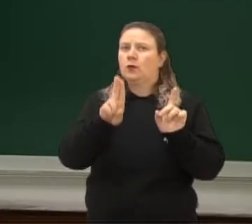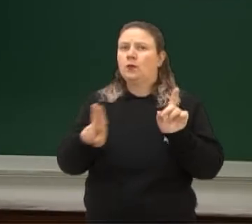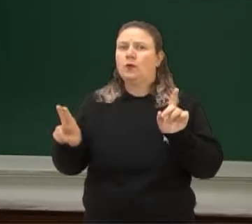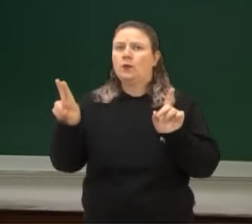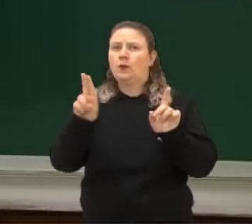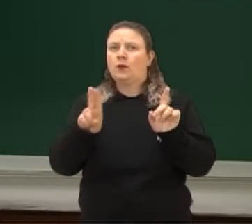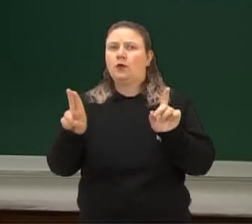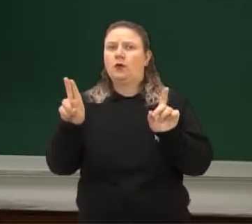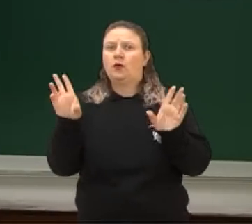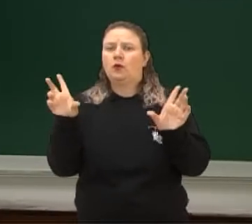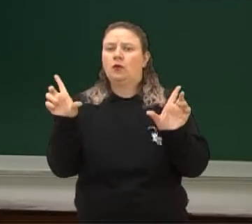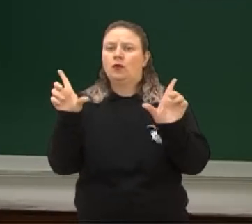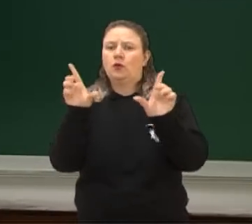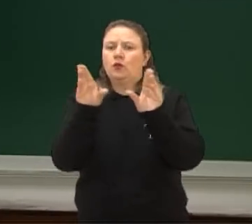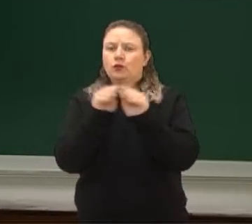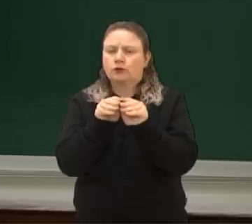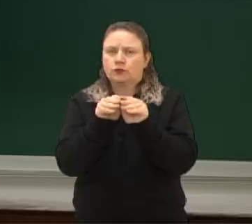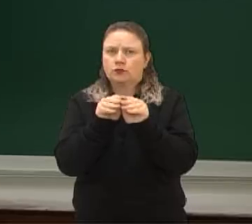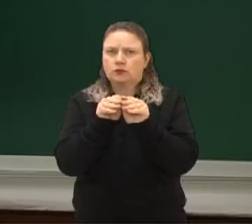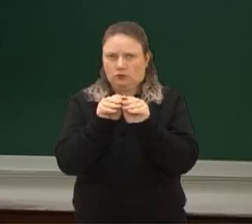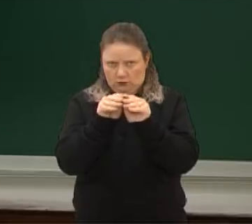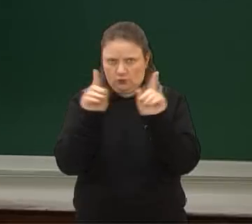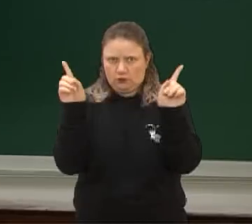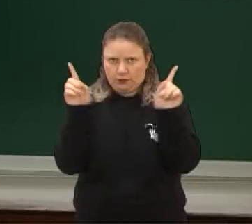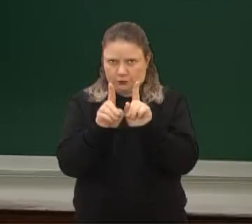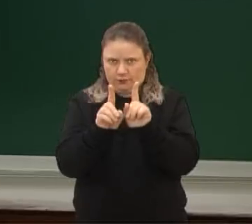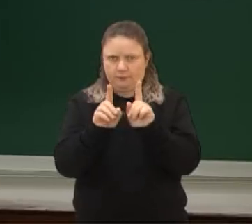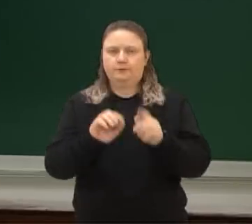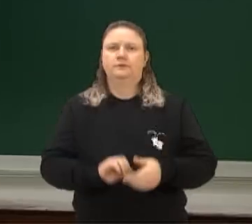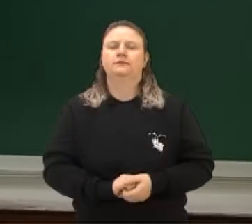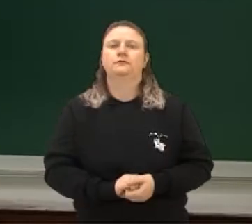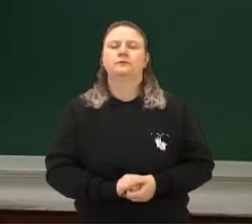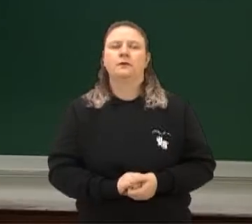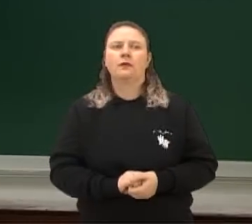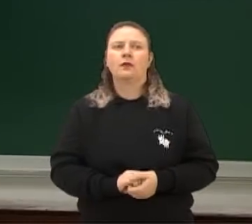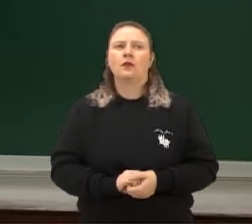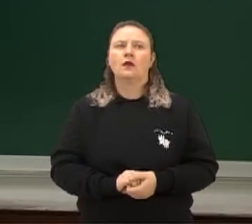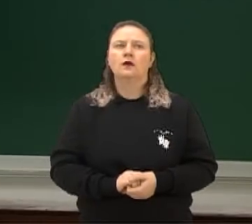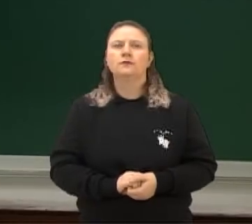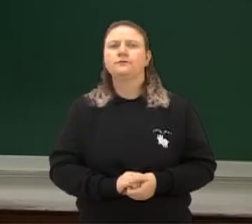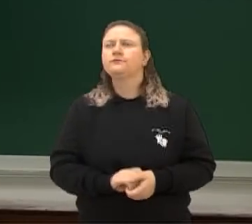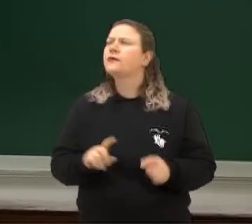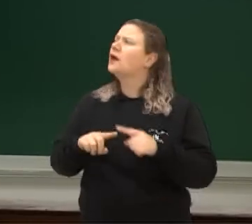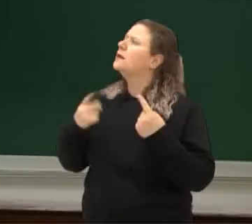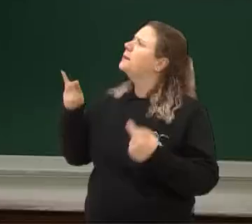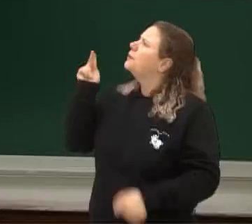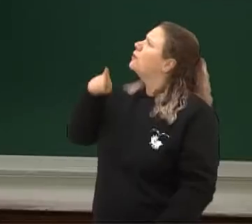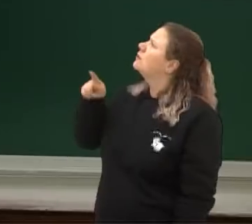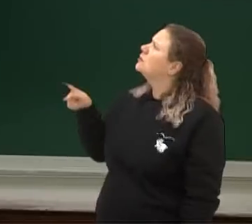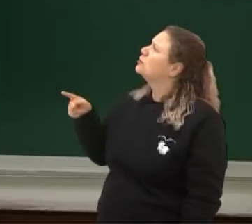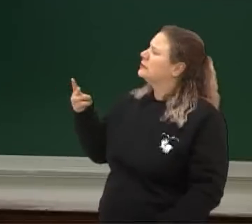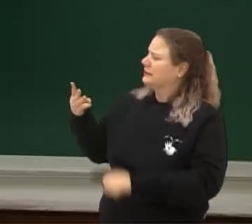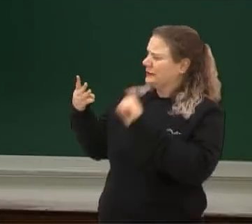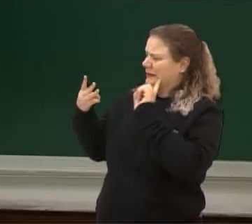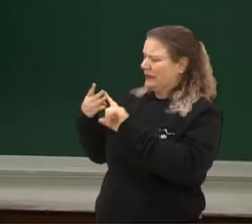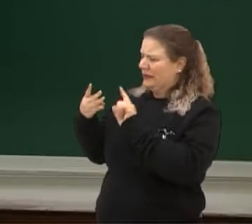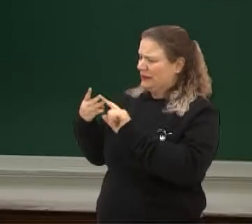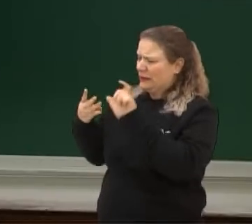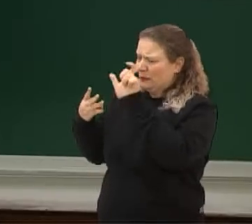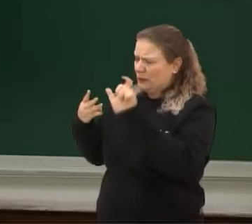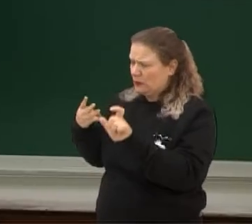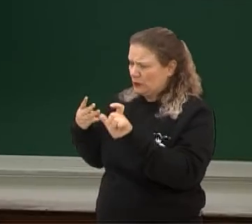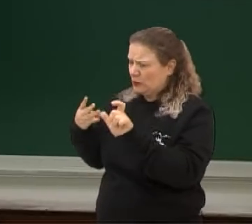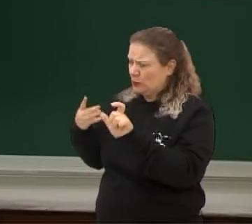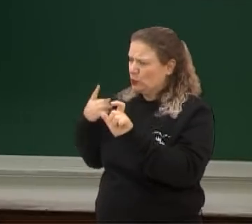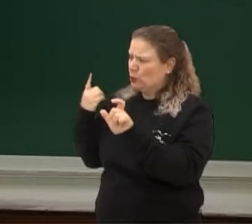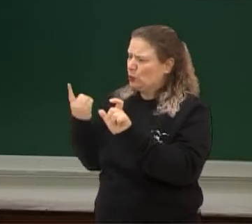forma abreviada do have e do not, ok? Mas, professora, e quando for terceira pessoa do singular,